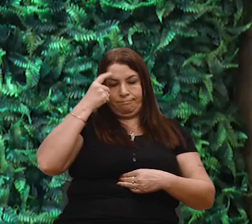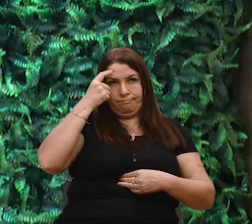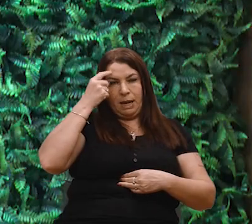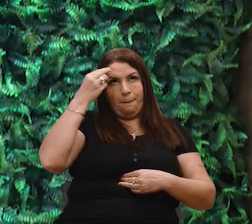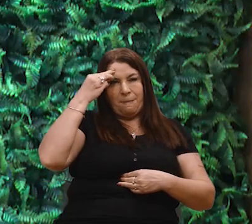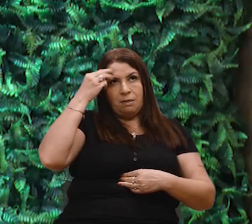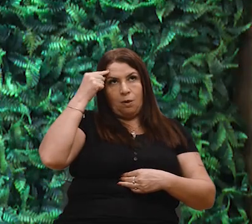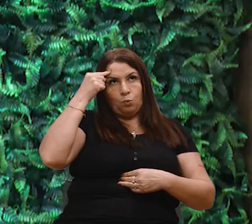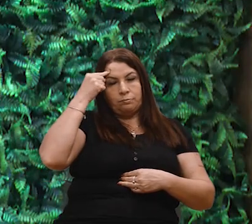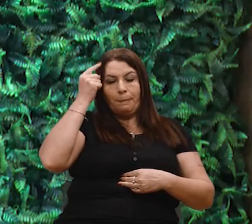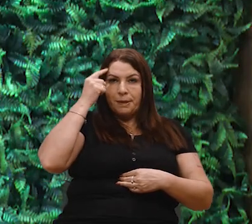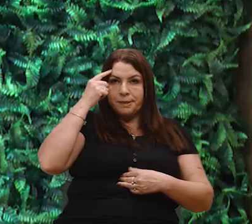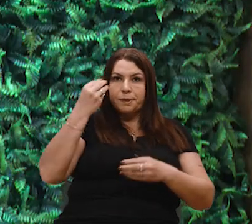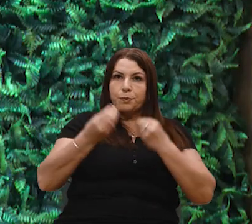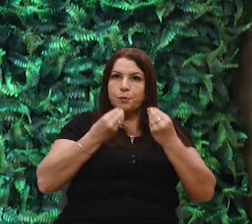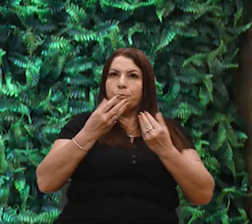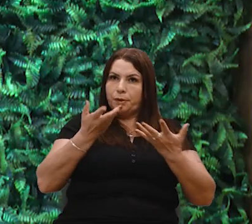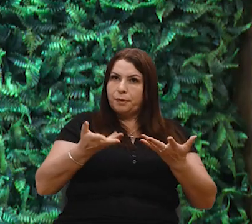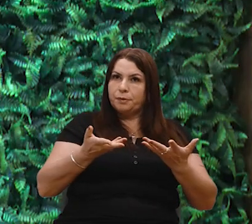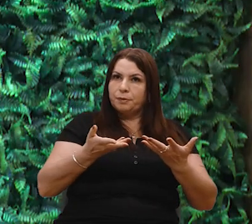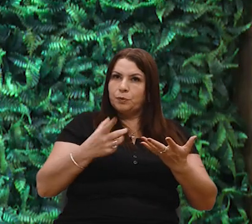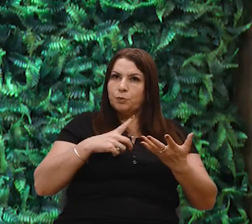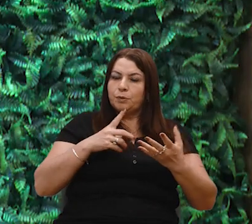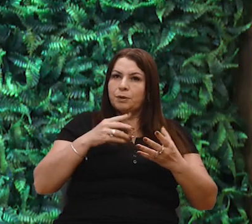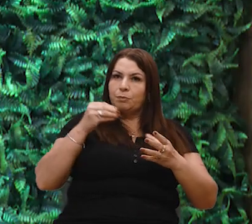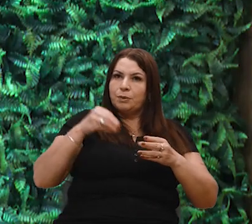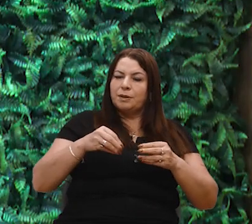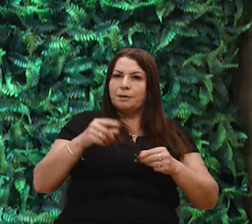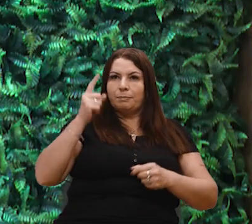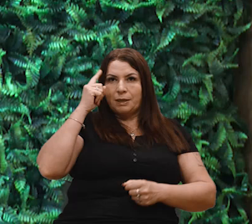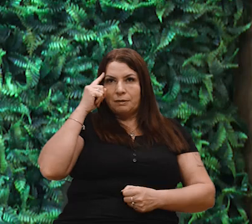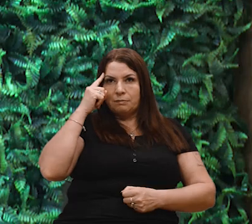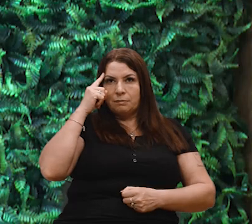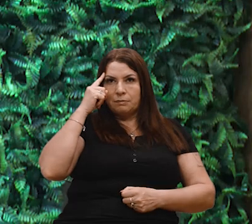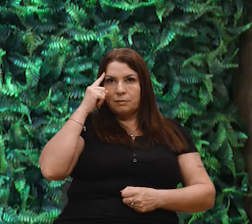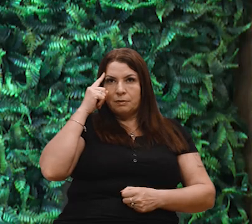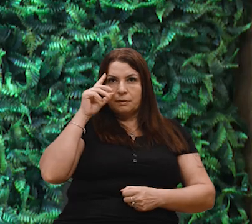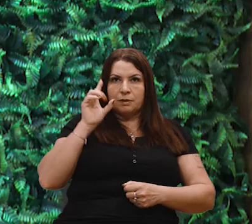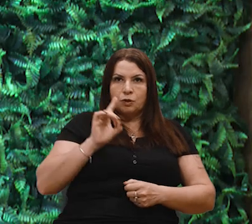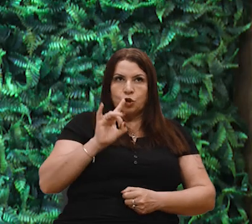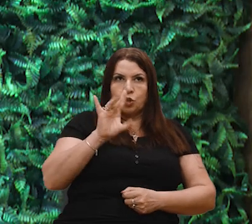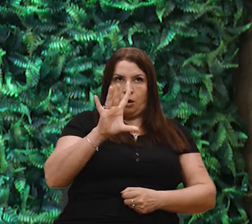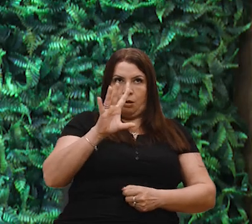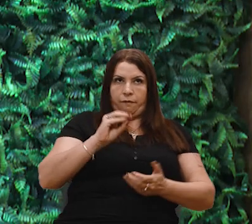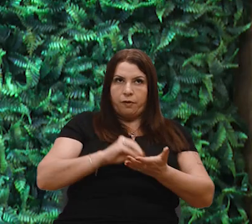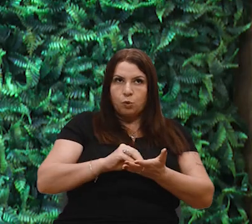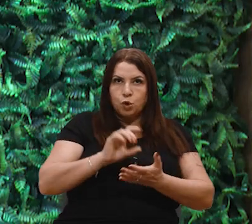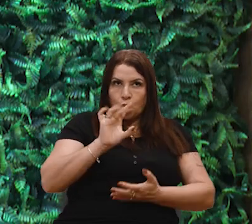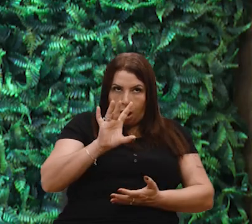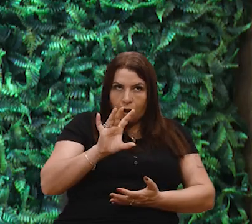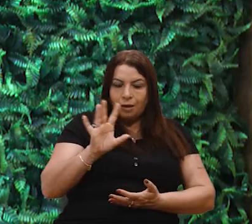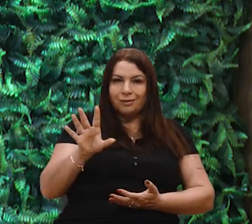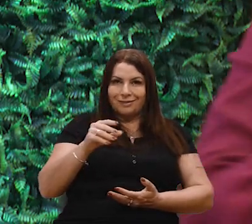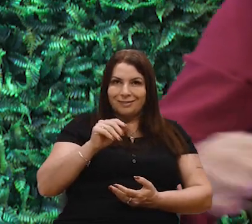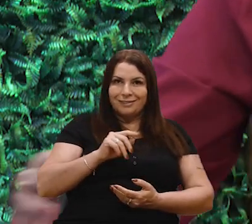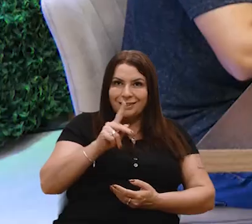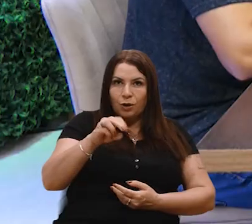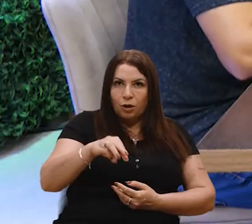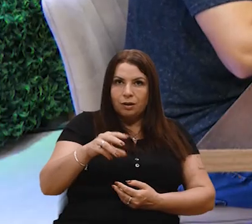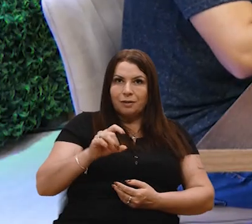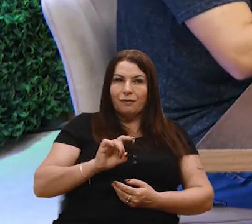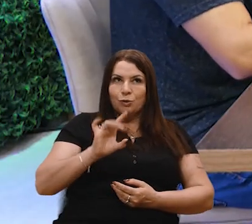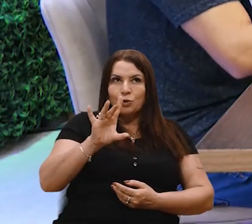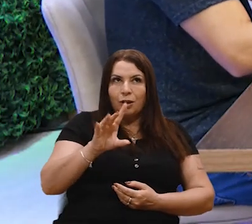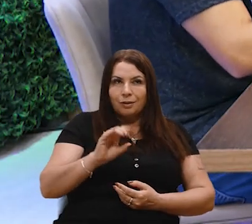mental, obviamente. Quando tu Sim. chegar... Fico pensando como é que é isso, né? De tu estar no meio de uma prova e pensando, mas eu falta só... Eu nos